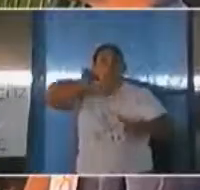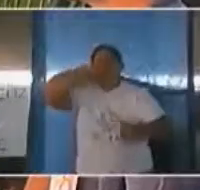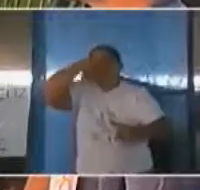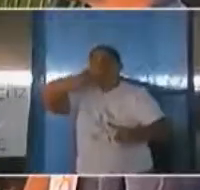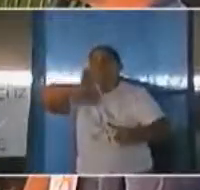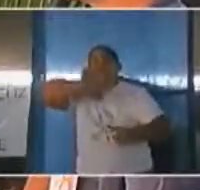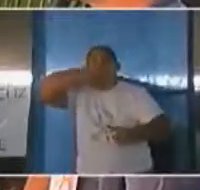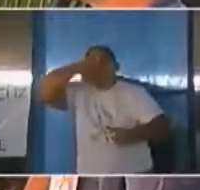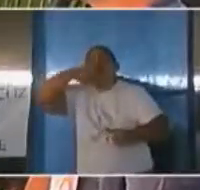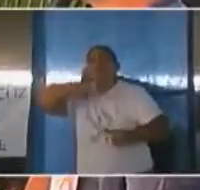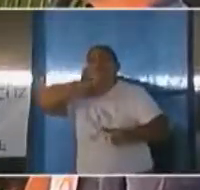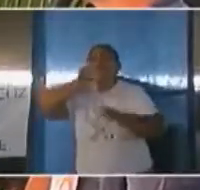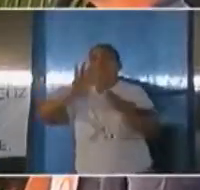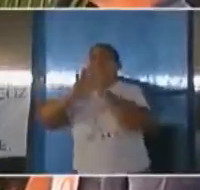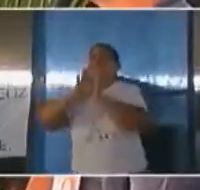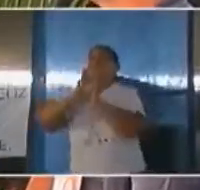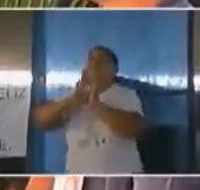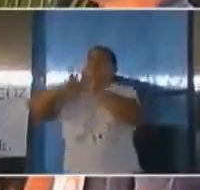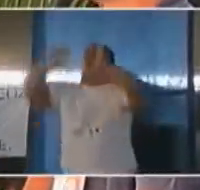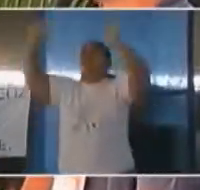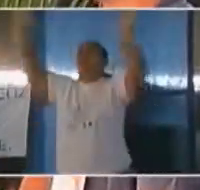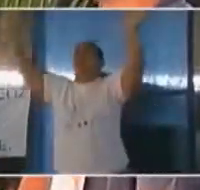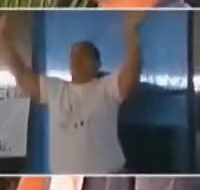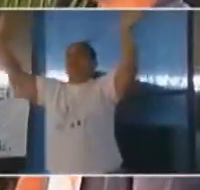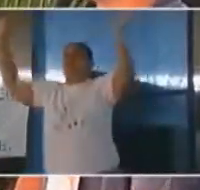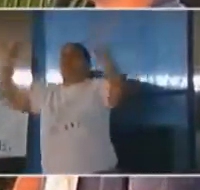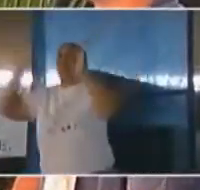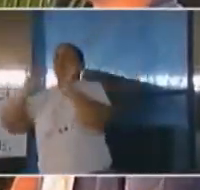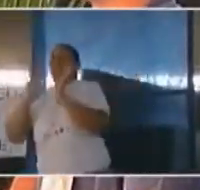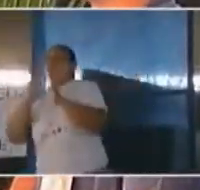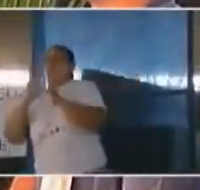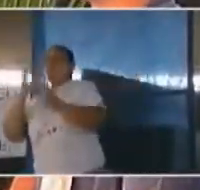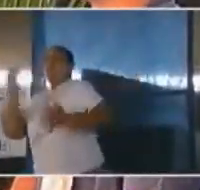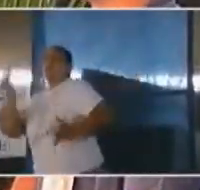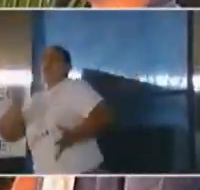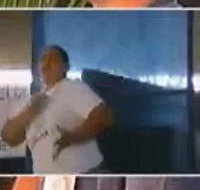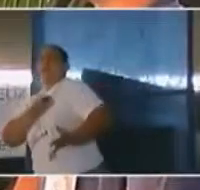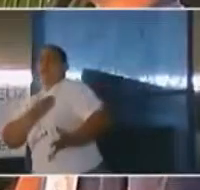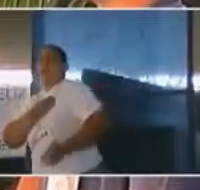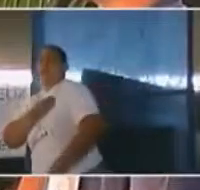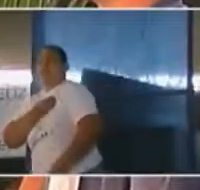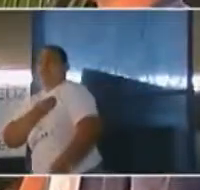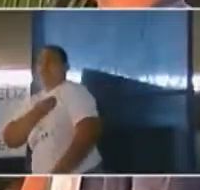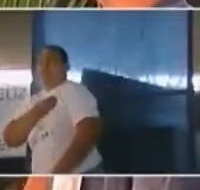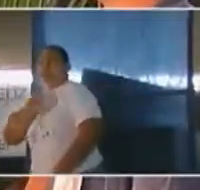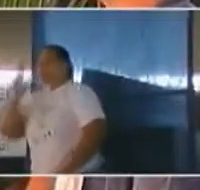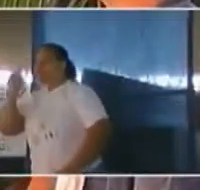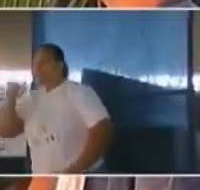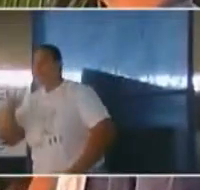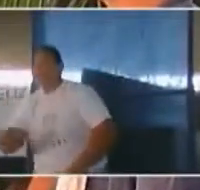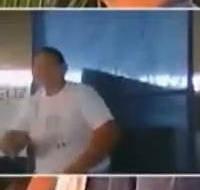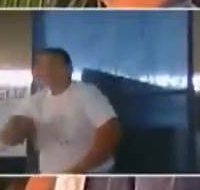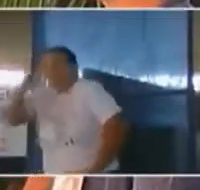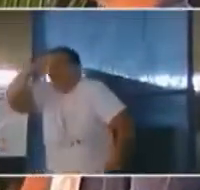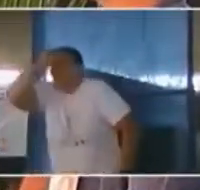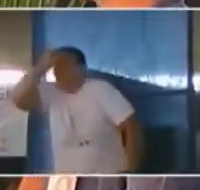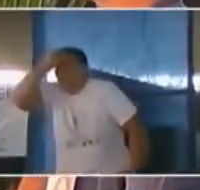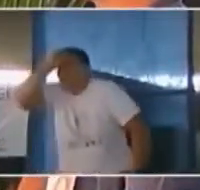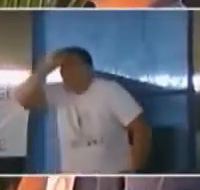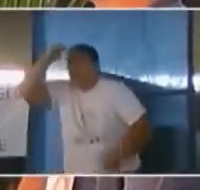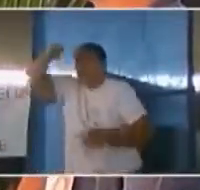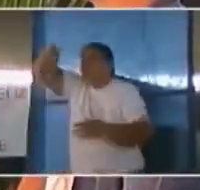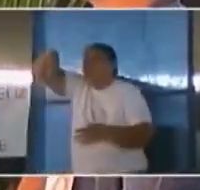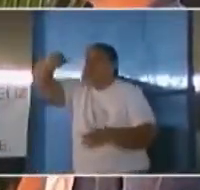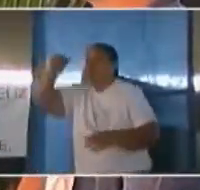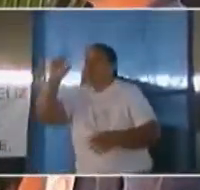que prega a expressão. E eu acredito que o maior aprendizado que a gente tem com Martinho Lutero é que todos os âmbitos